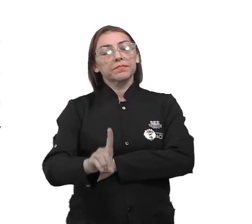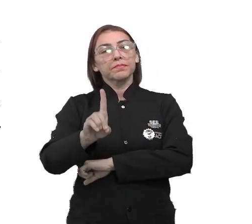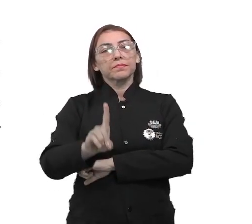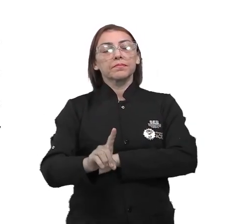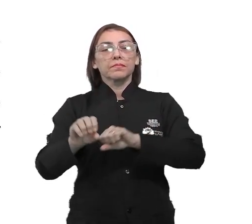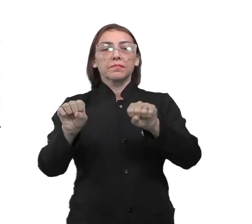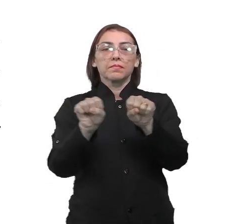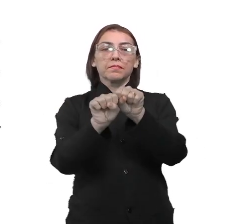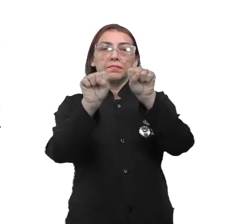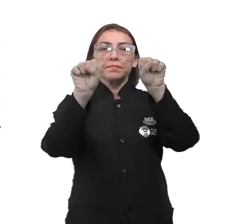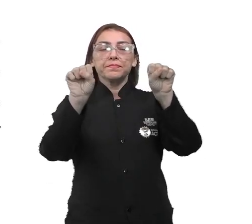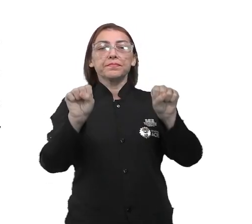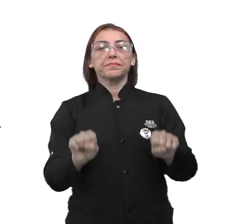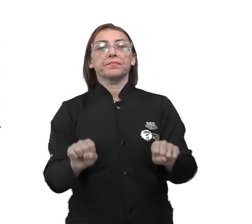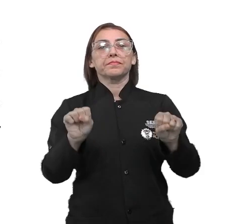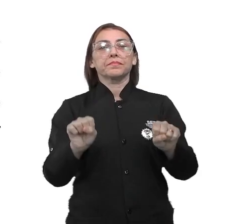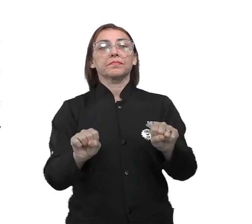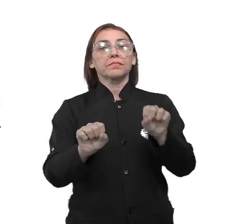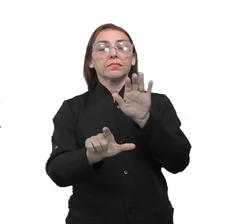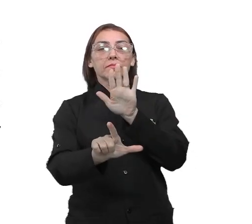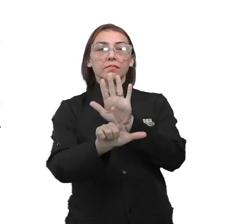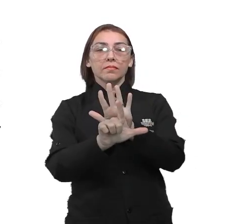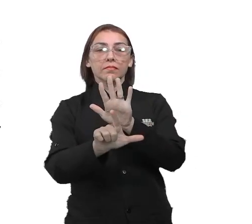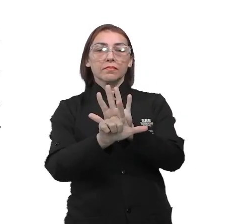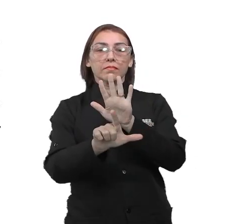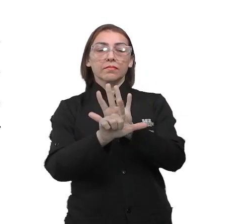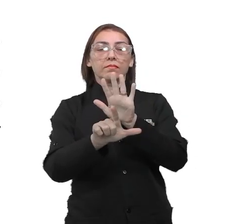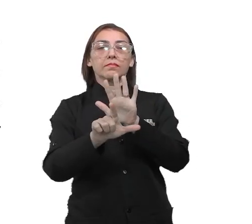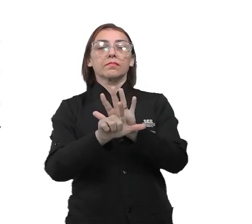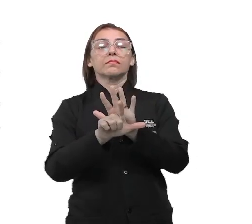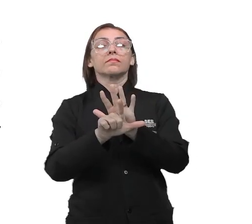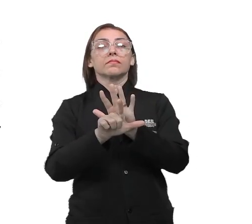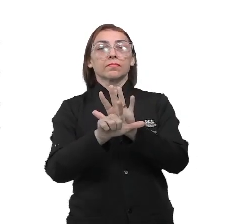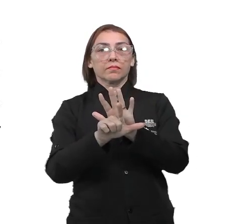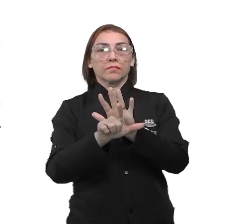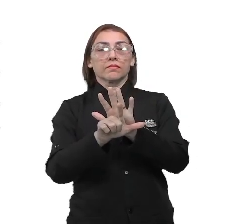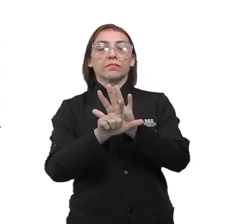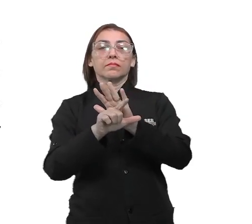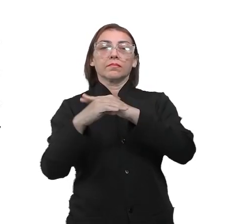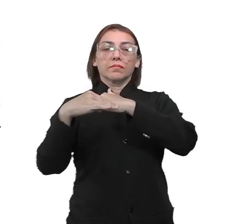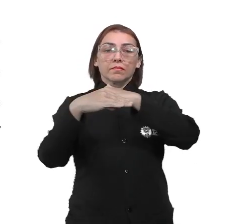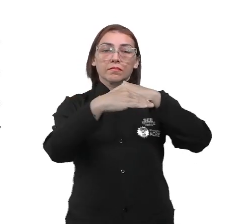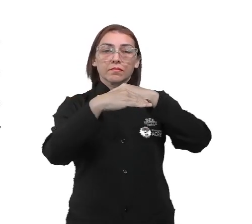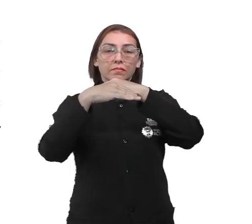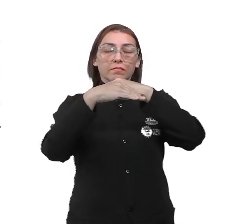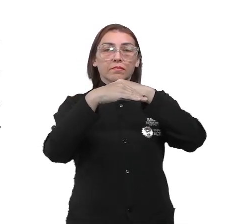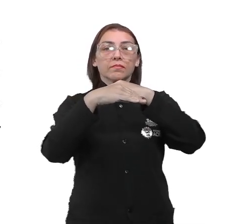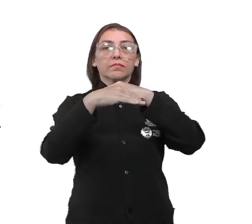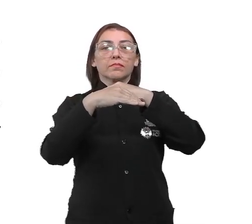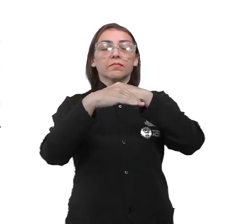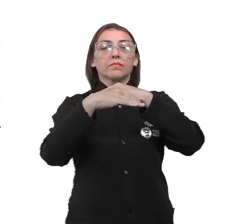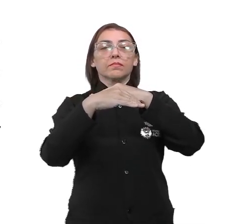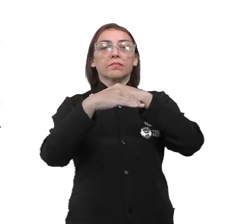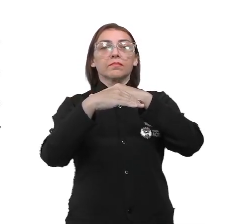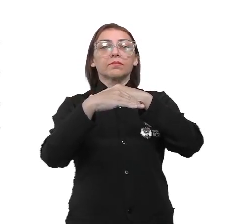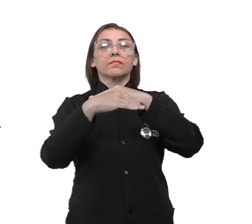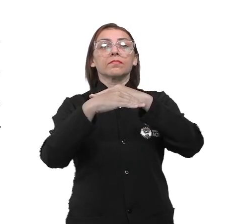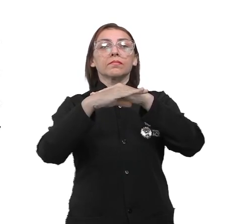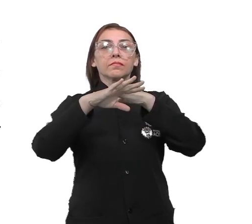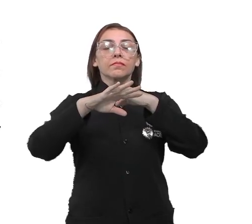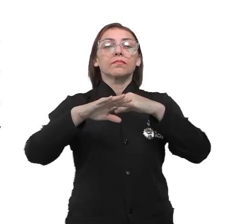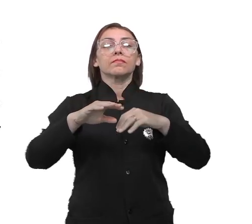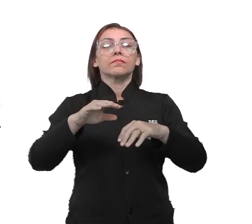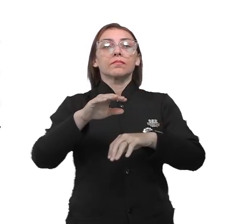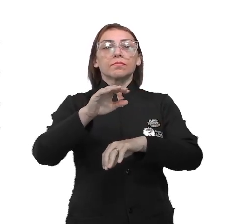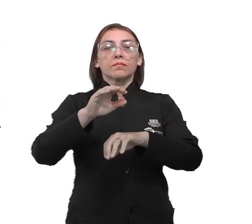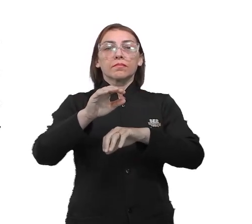um sistema no qual as leis são aplicadas igualmente a todos, incluindo governantes